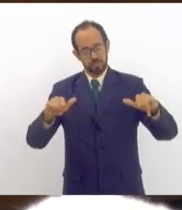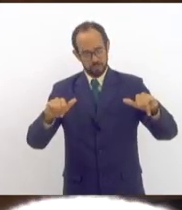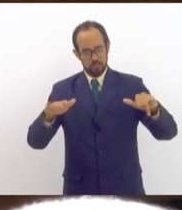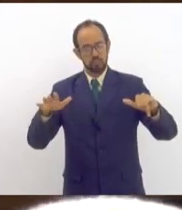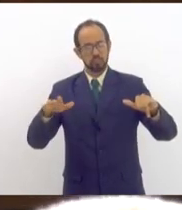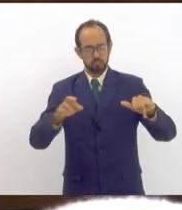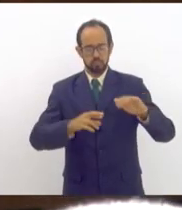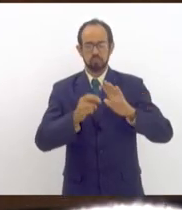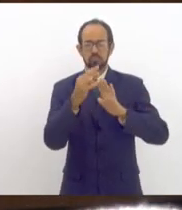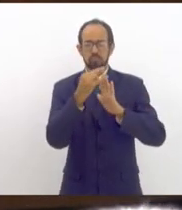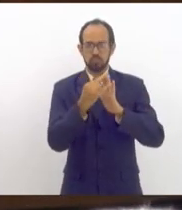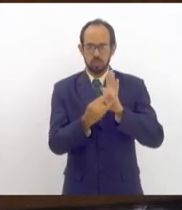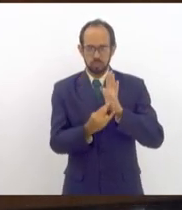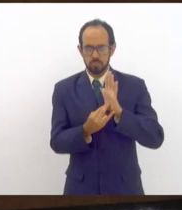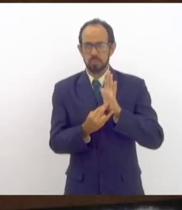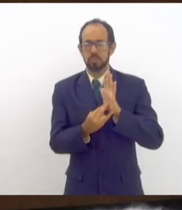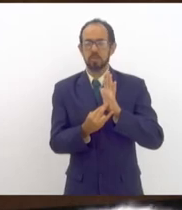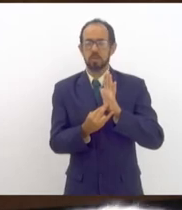regimento interno